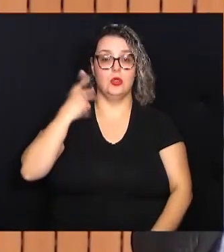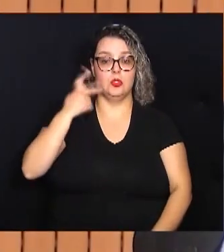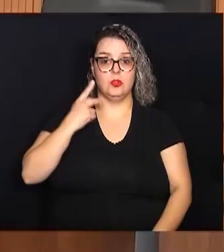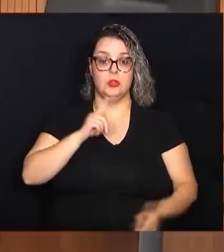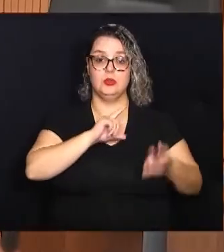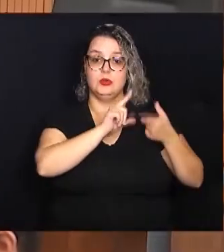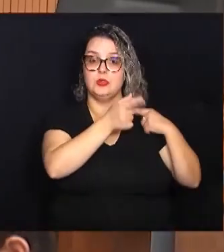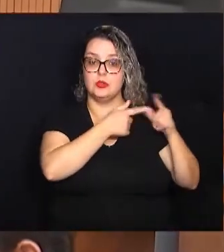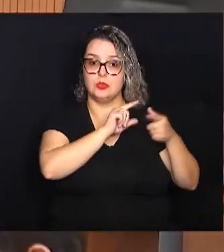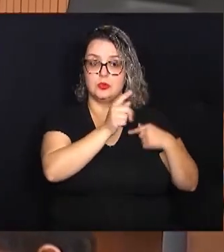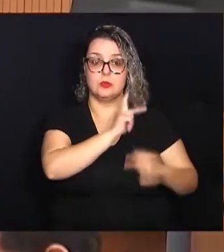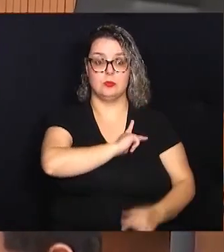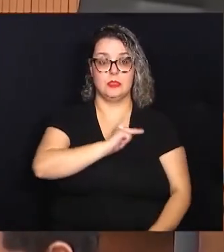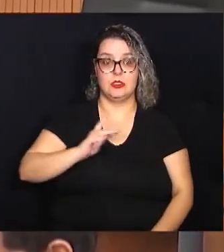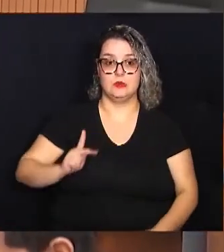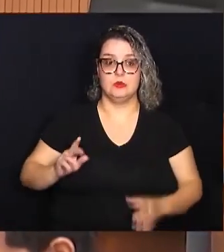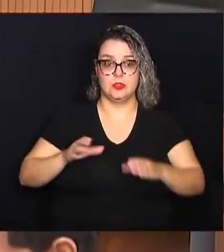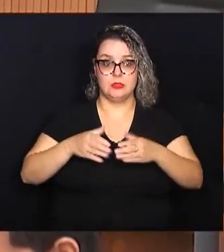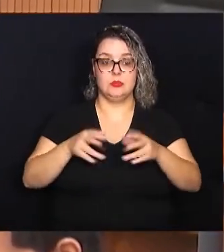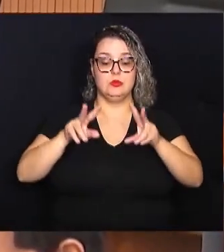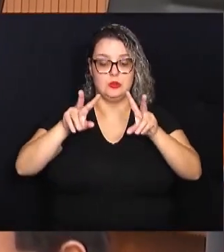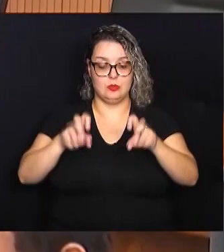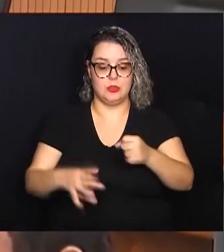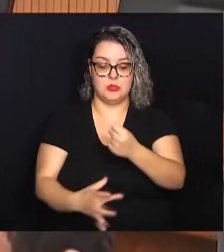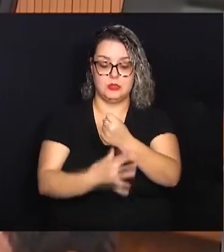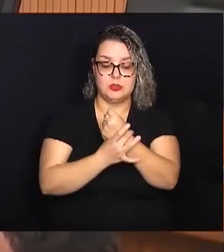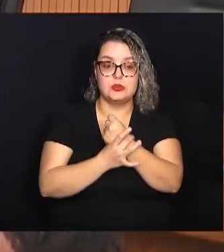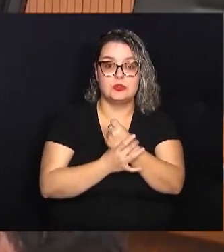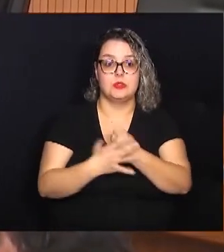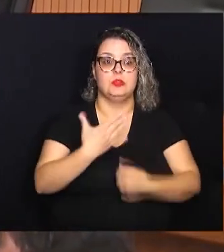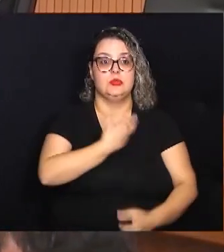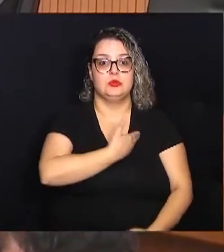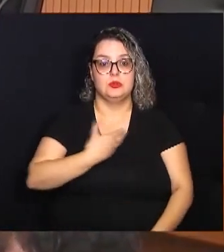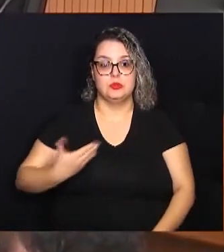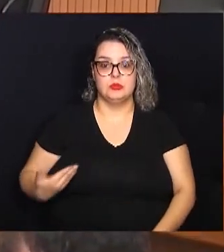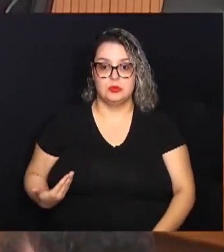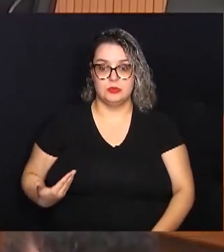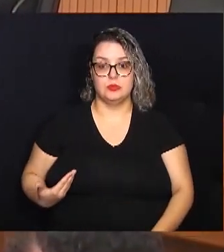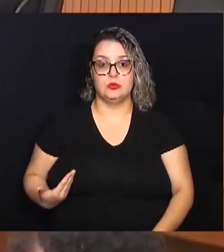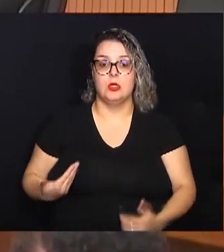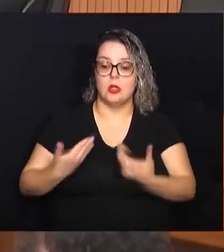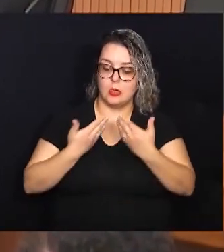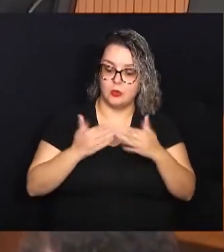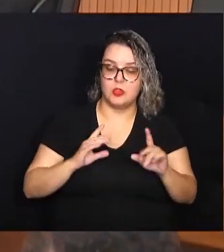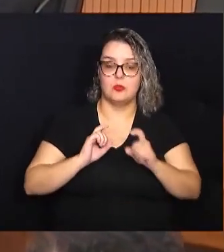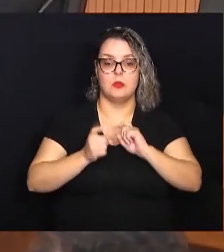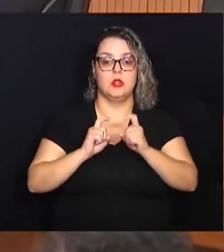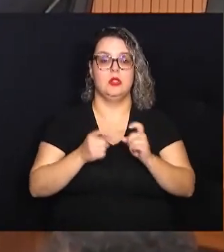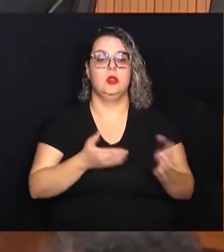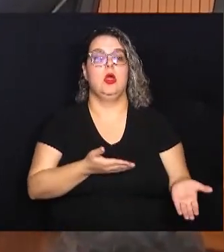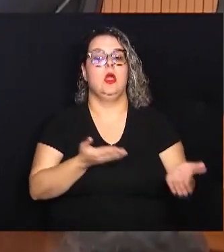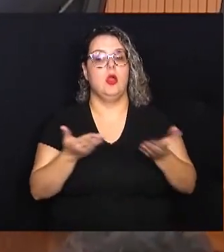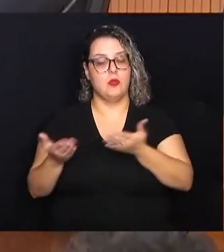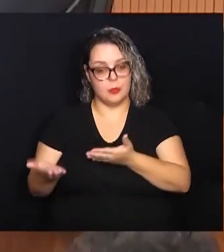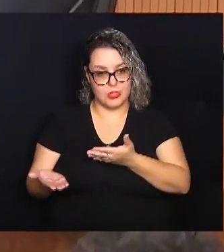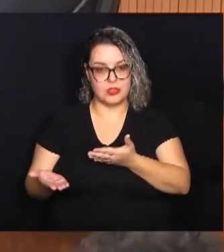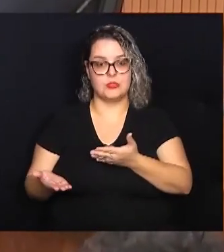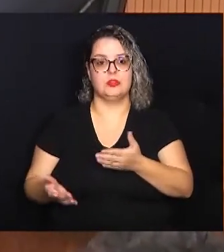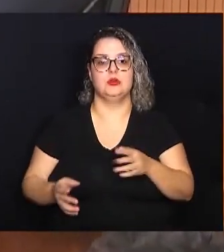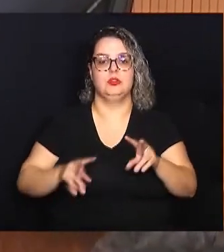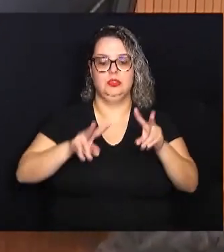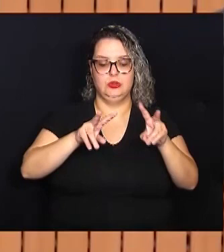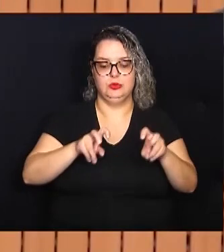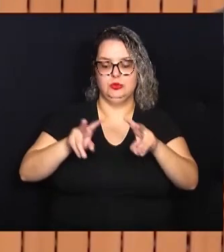Jaime, presidente da Comissão para os Assuntos de Segurança Pública, abriu a reunião apresentando os temas para